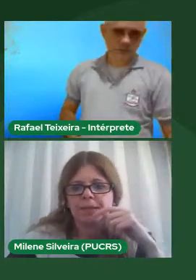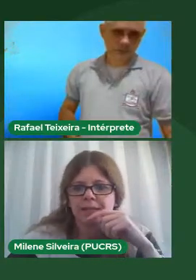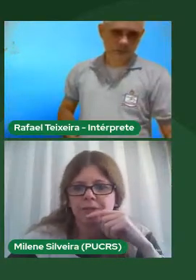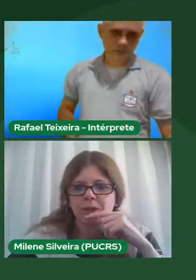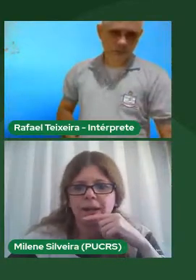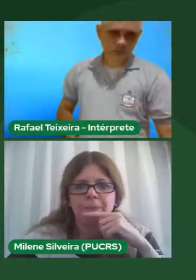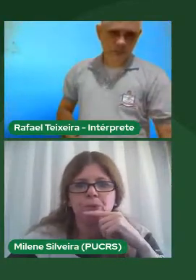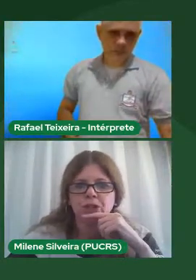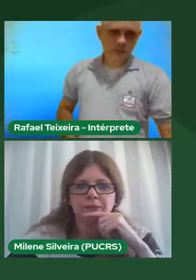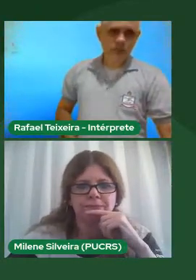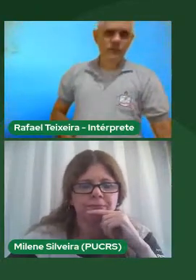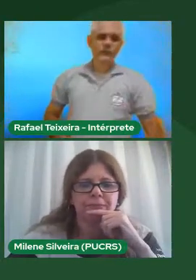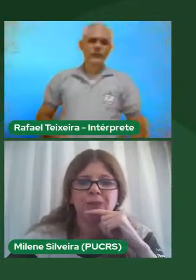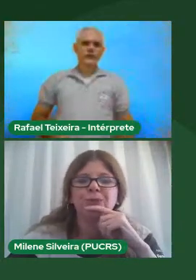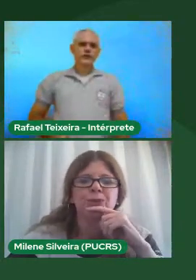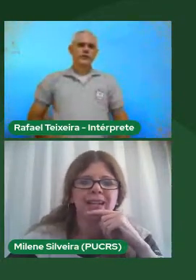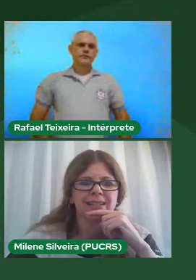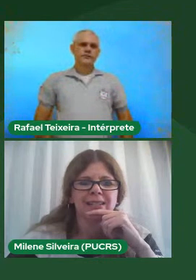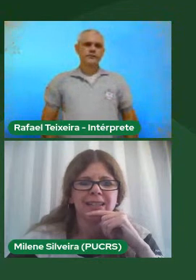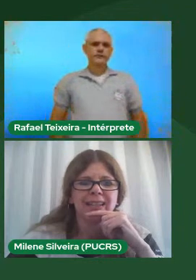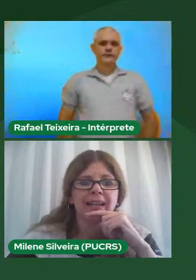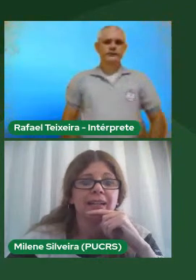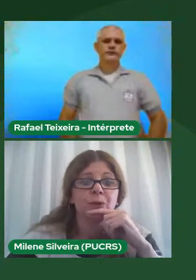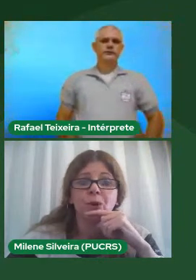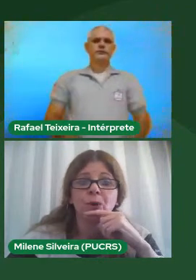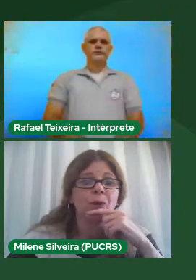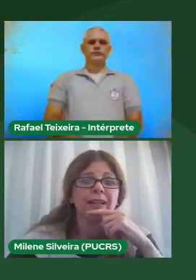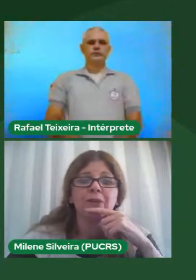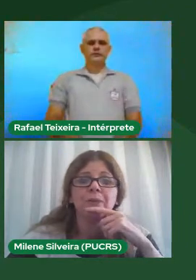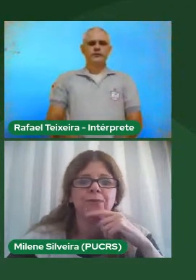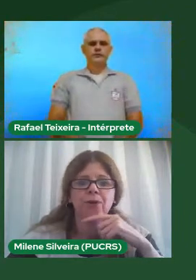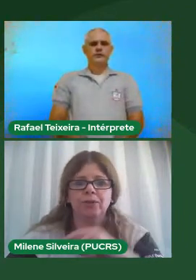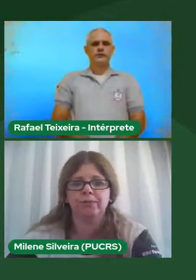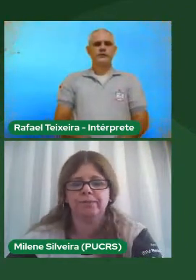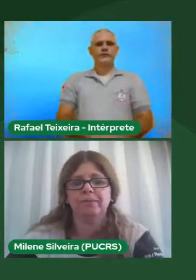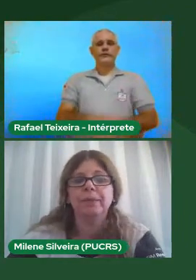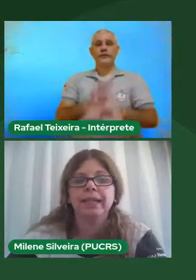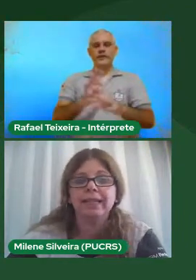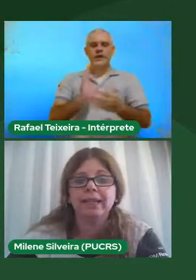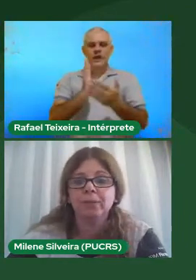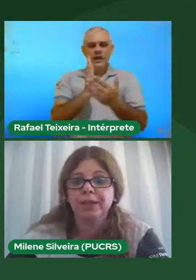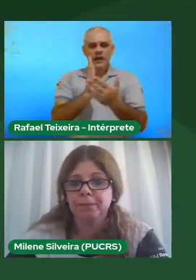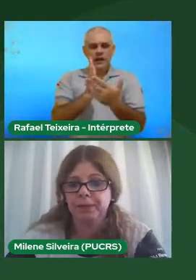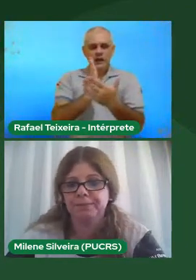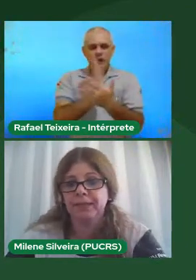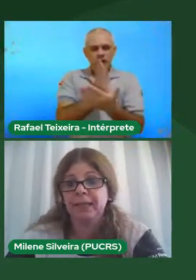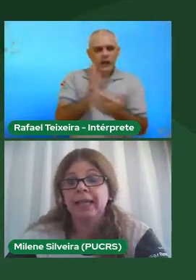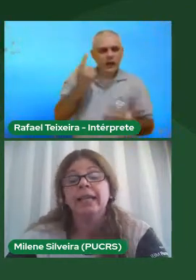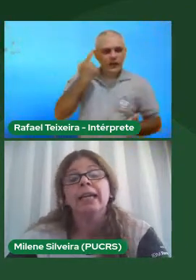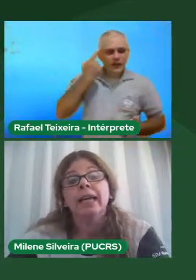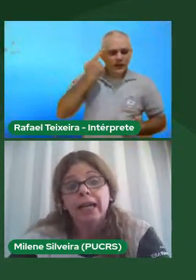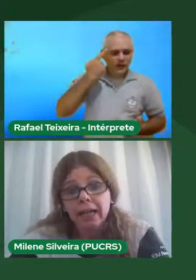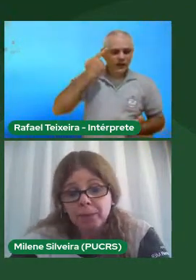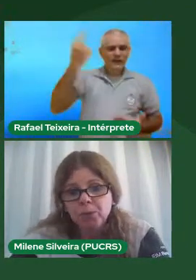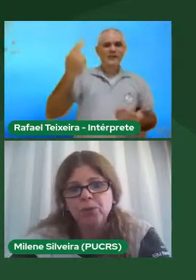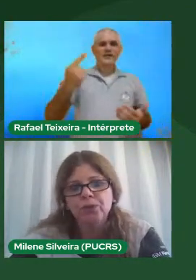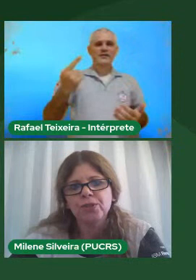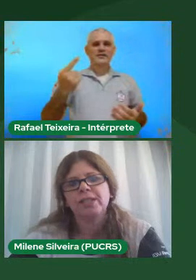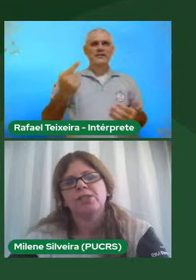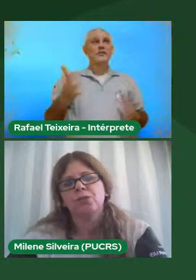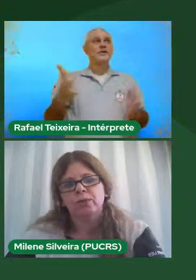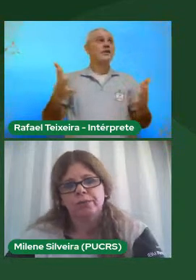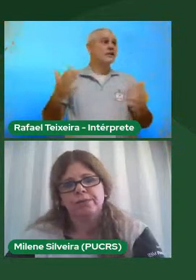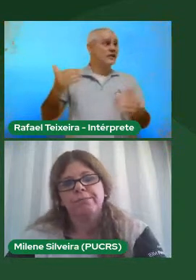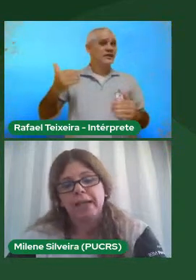vocês podem estar pensando agora, puxa, eu fui no IHC e ela não me colocou em nenhuma foto. Milene não me ama. Amo